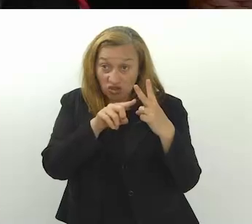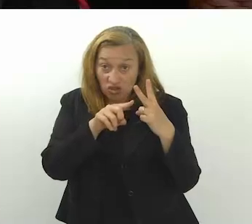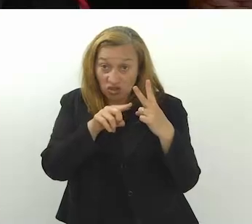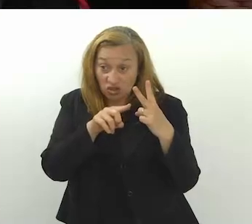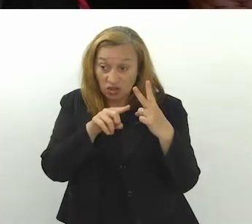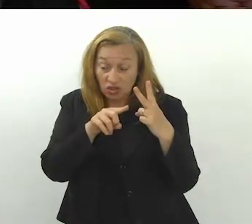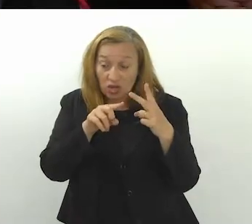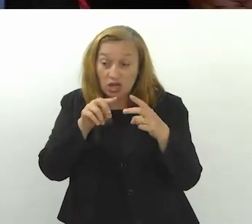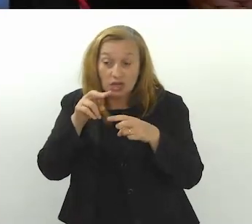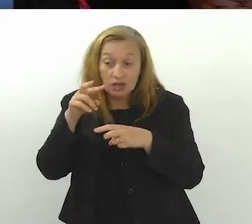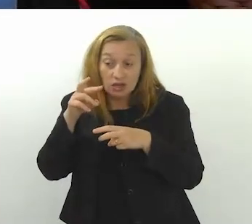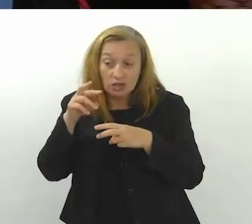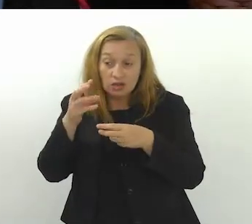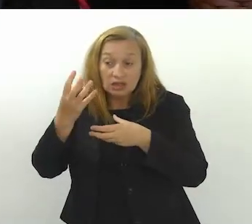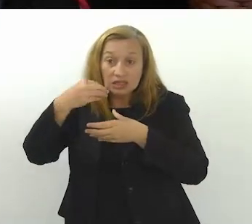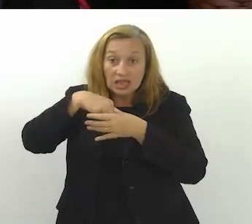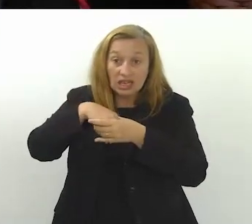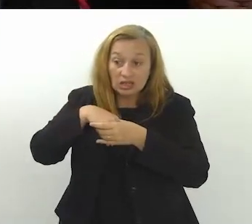na ficha vermelha da Interpol.